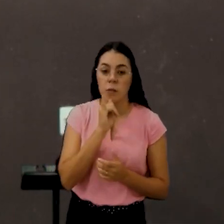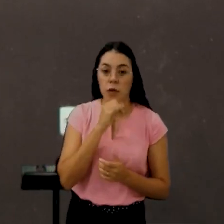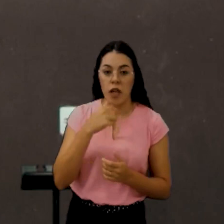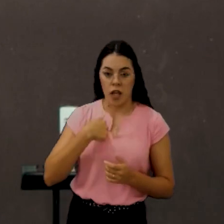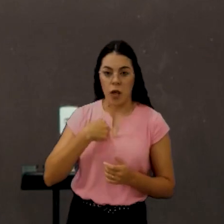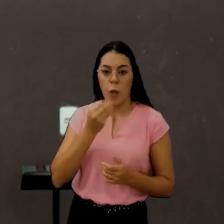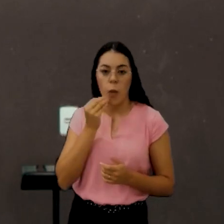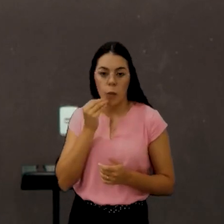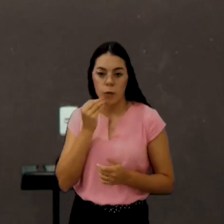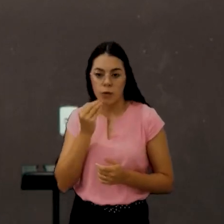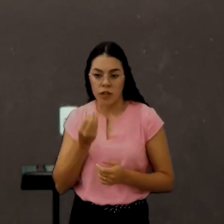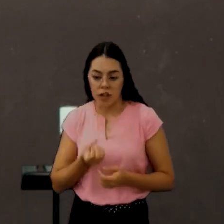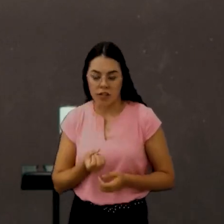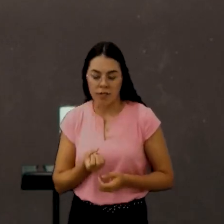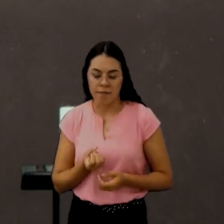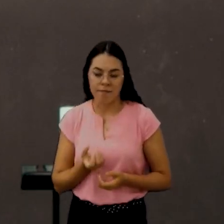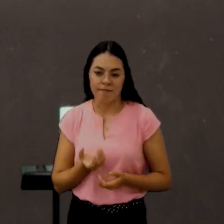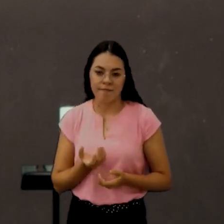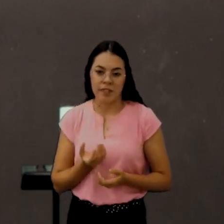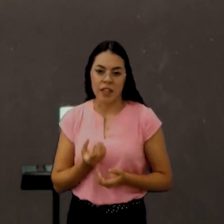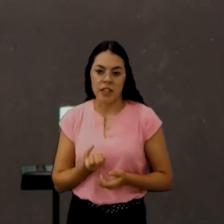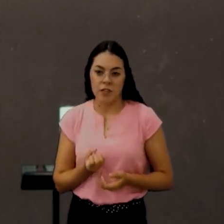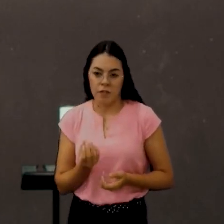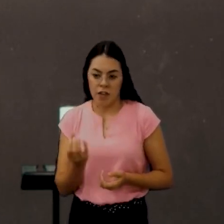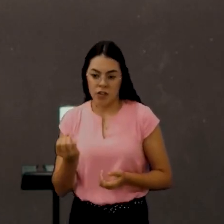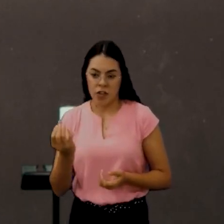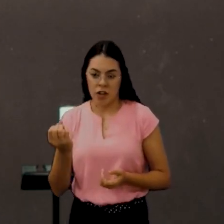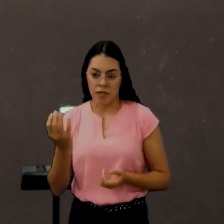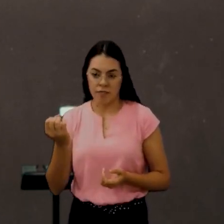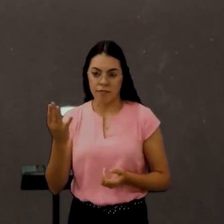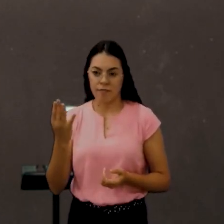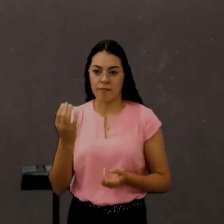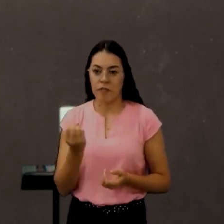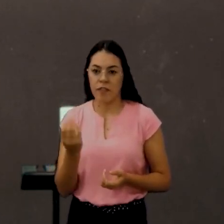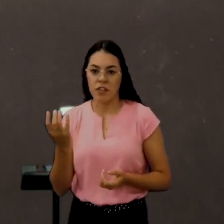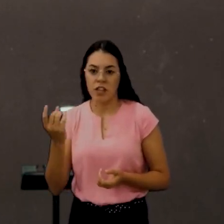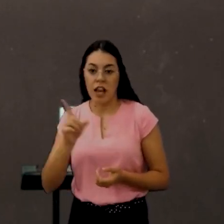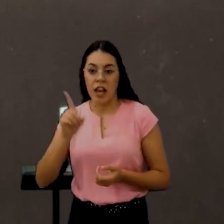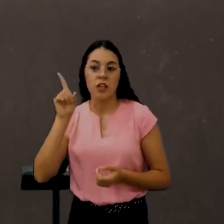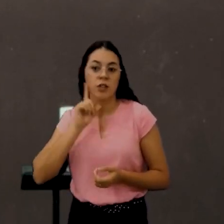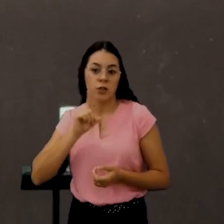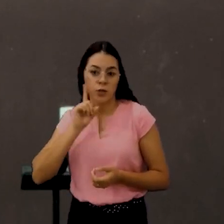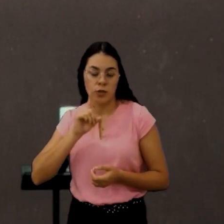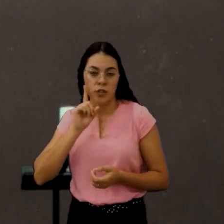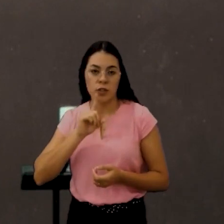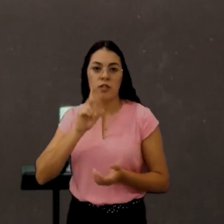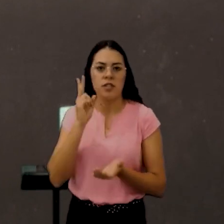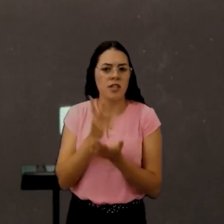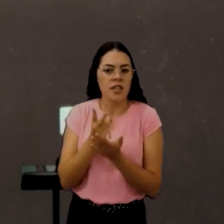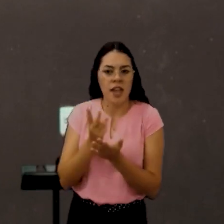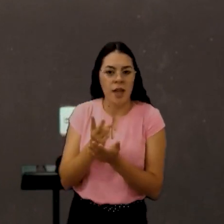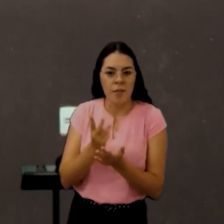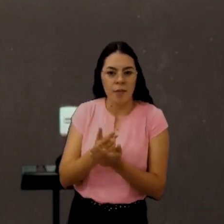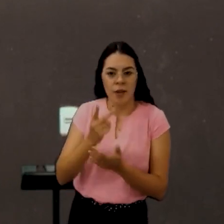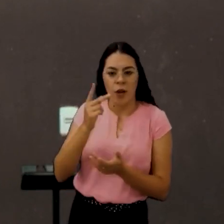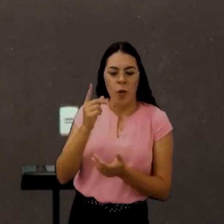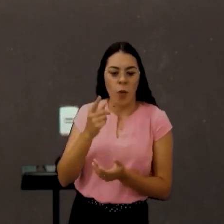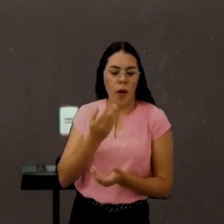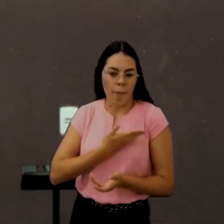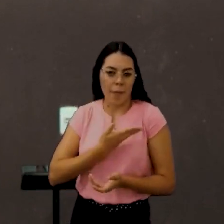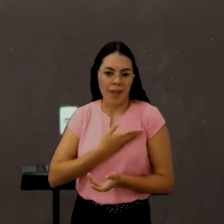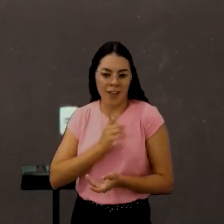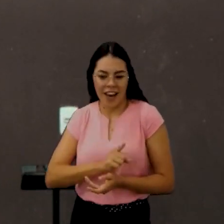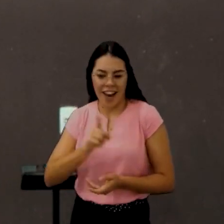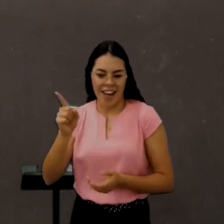a oportunidade de fazer um intercâmbio pelo Senai na Inglaterra, toda vez que um colega de